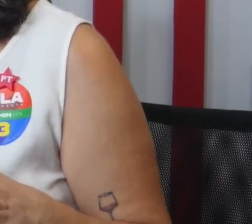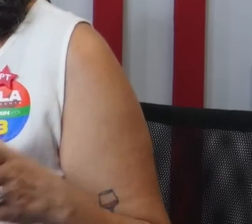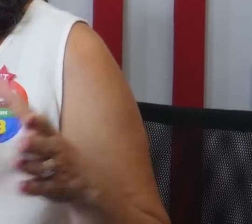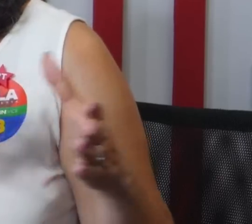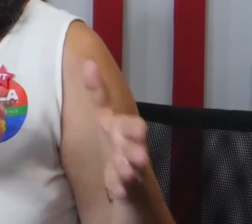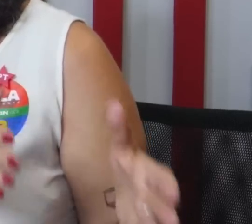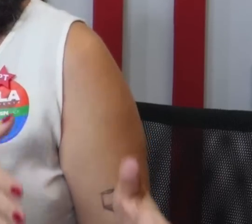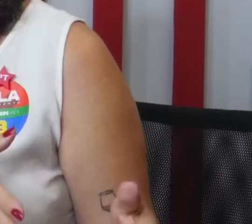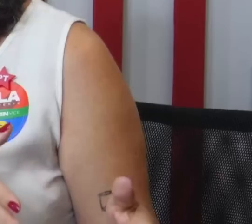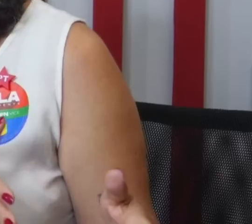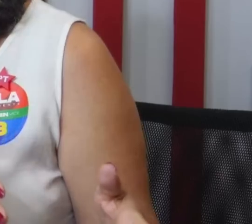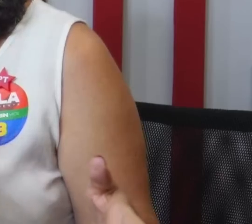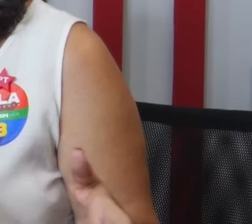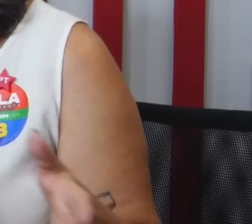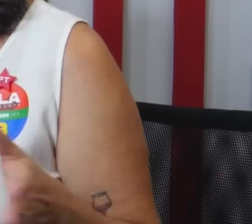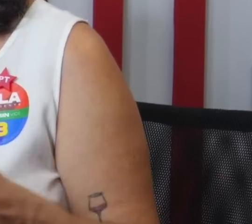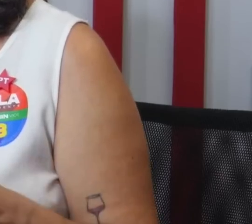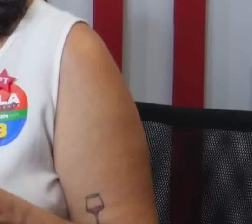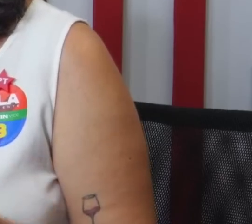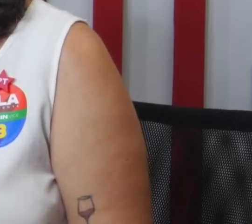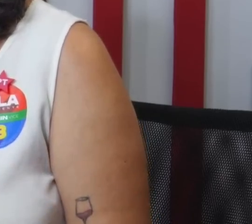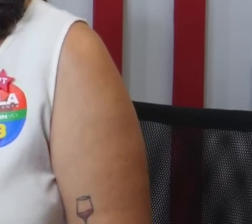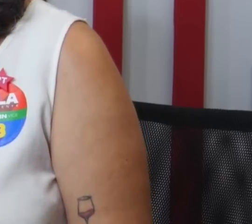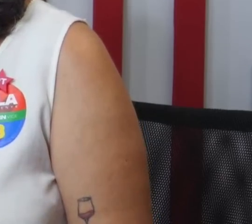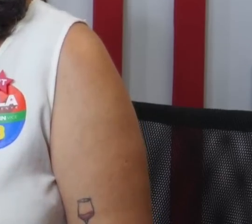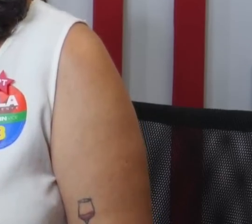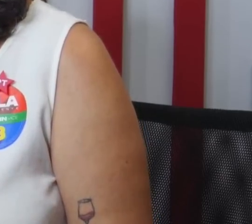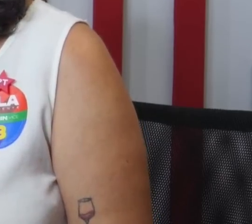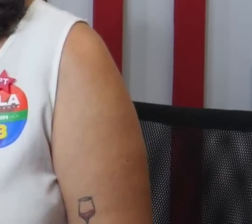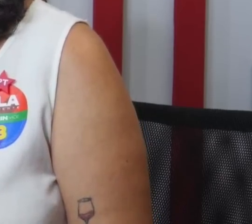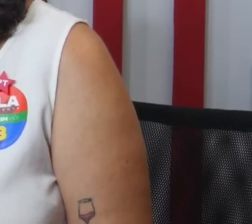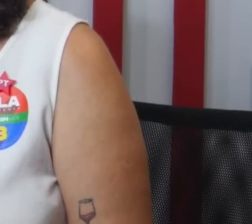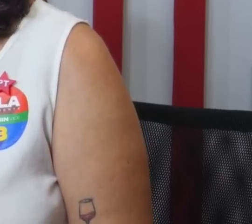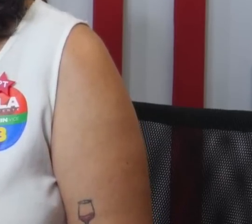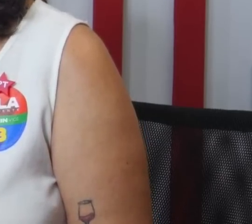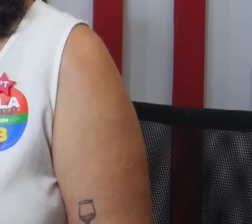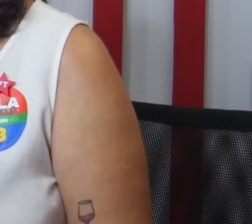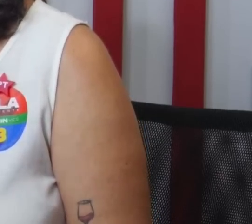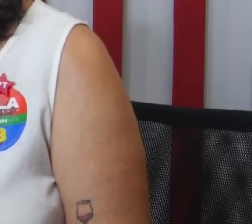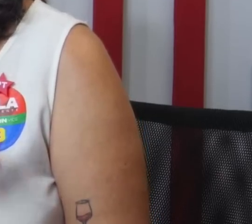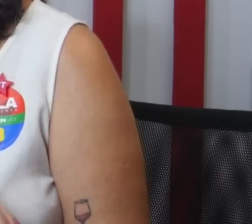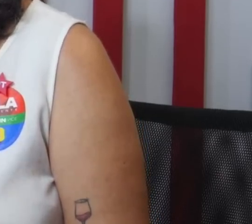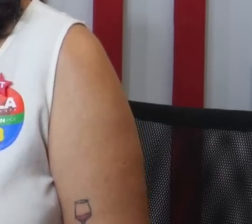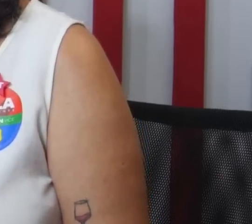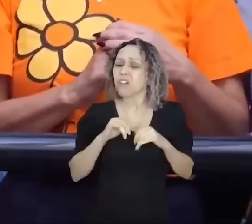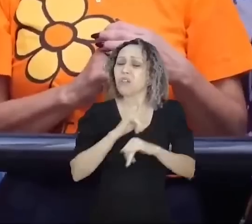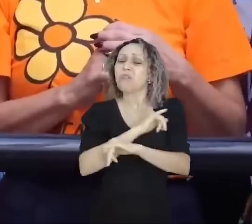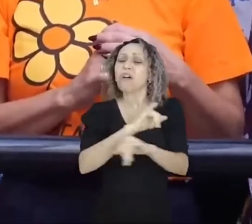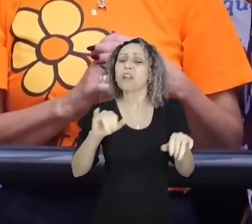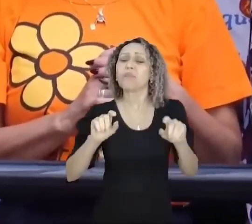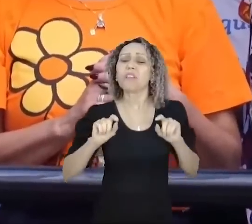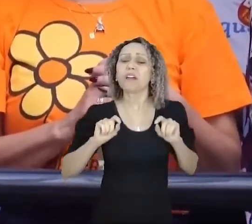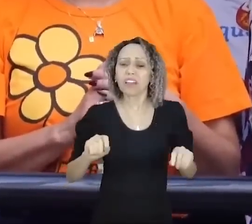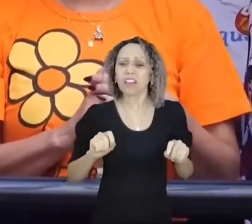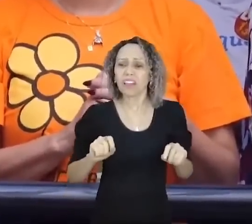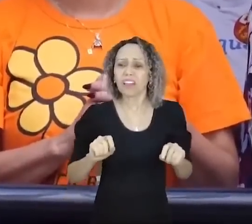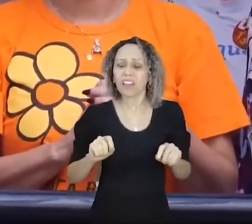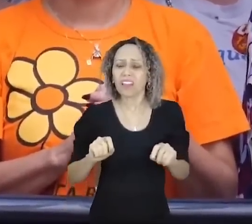no palanque ao lado de Dilma Rousseff Gleisi Hoffmann ele falou com entusiasmo Vamos ouvir